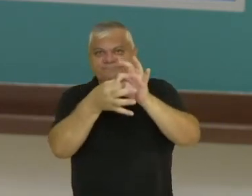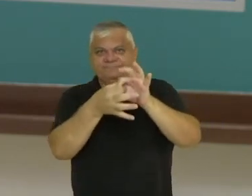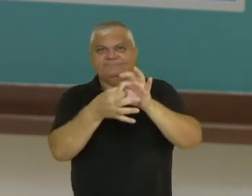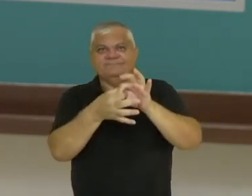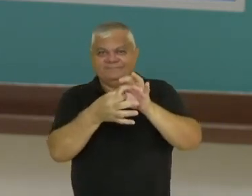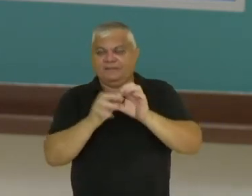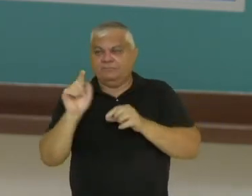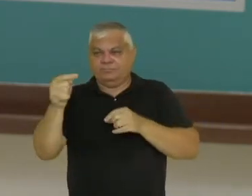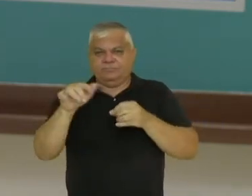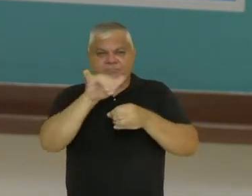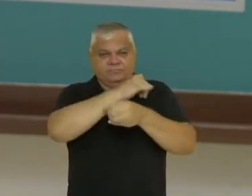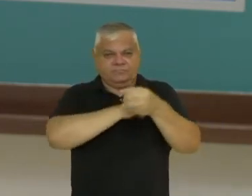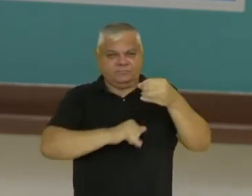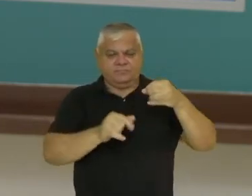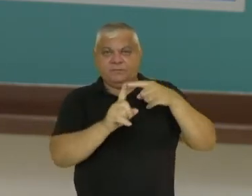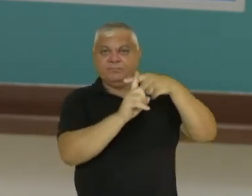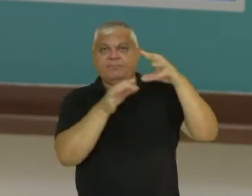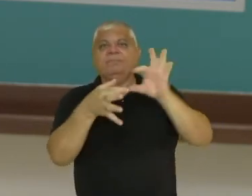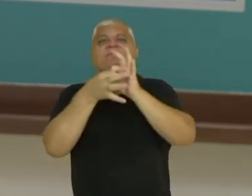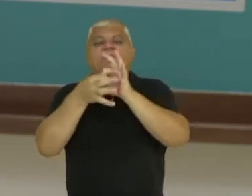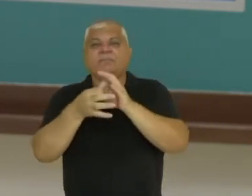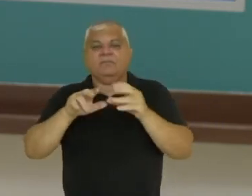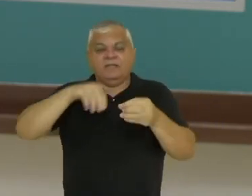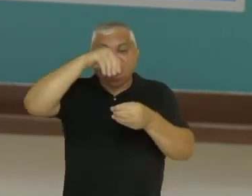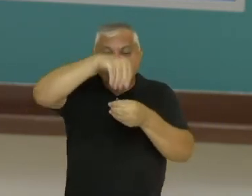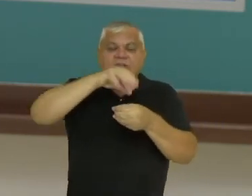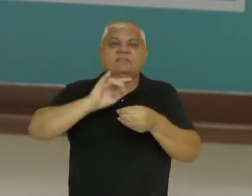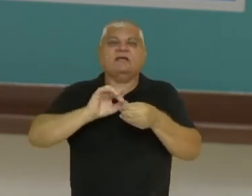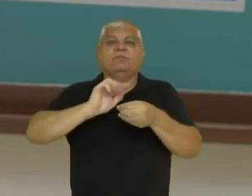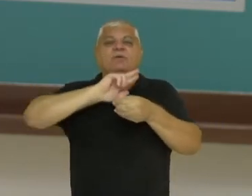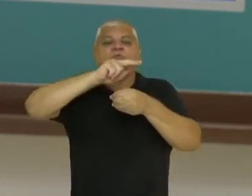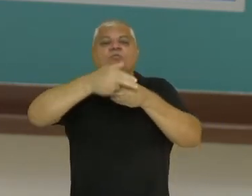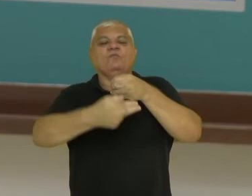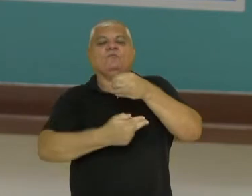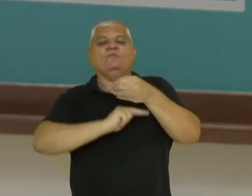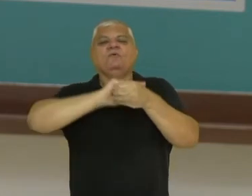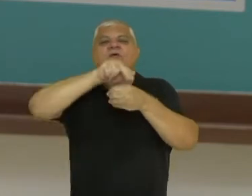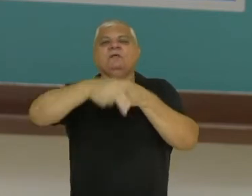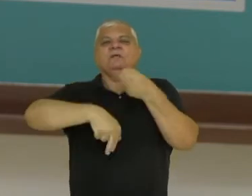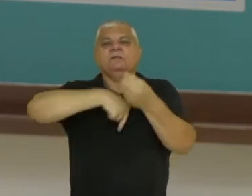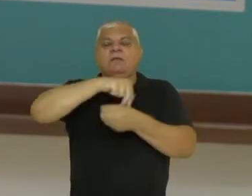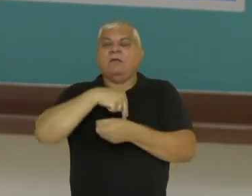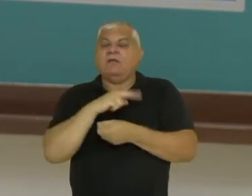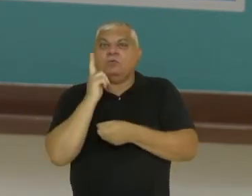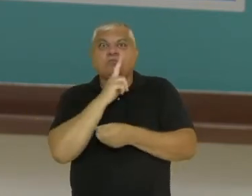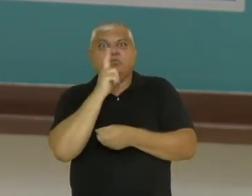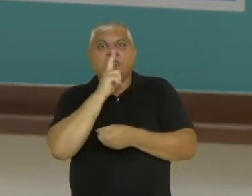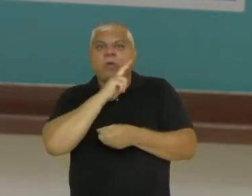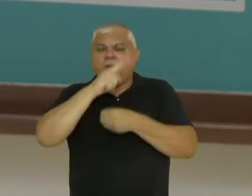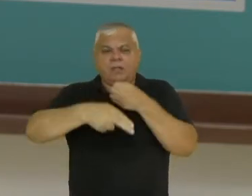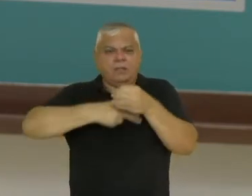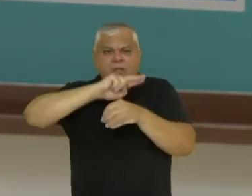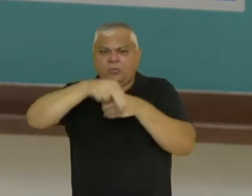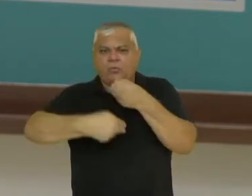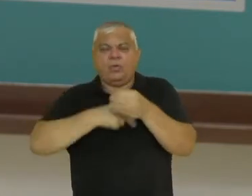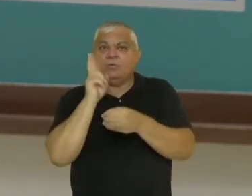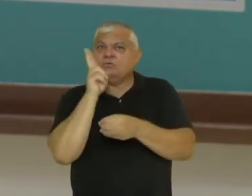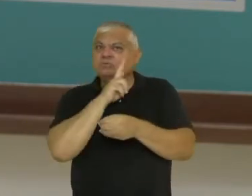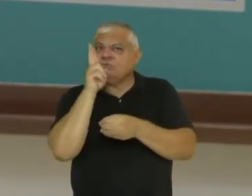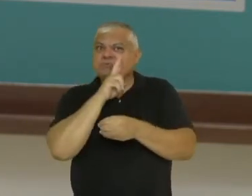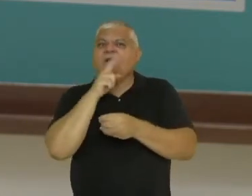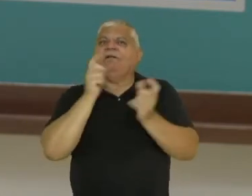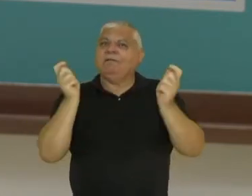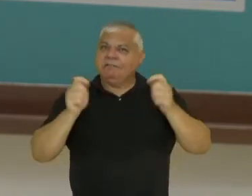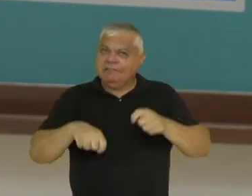essa queda aí dos elétrons para dentro do núcleo, justamente porque os elétrons estão em alta velocidade e aí essa velocidade compensa